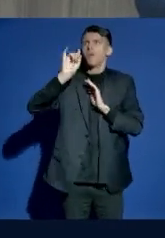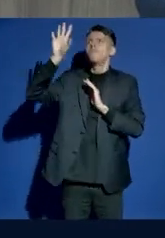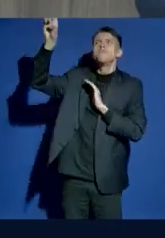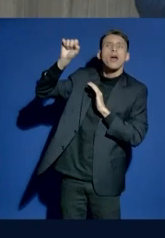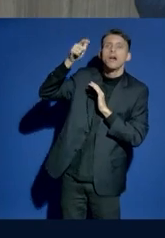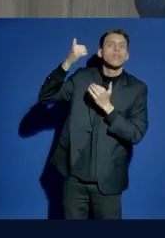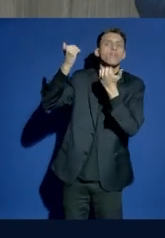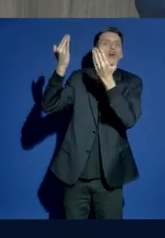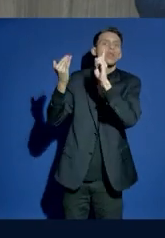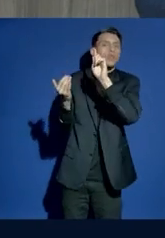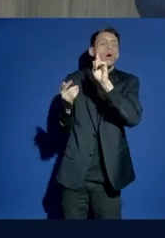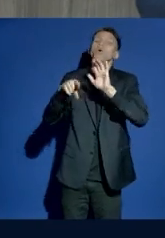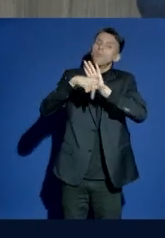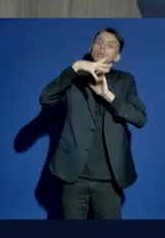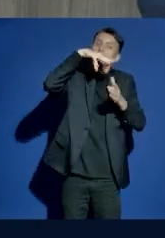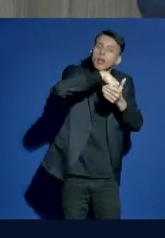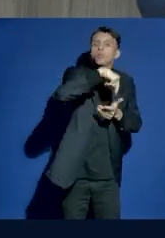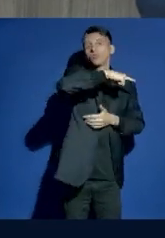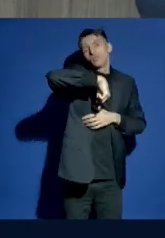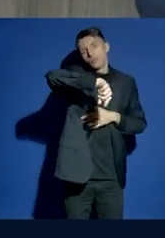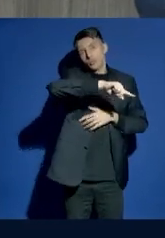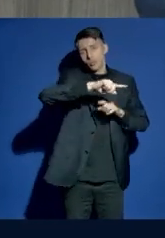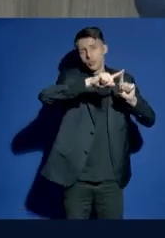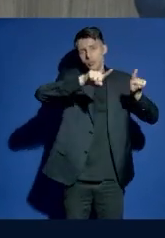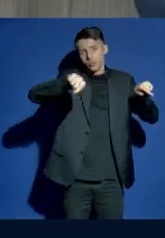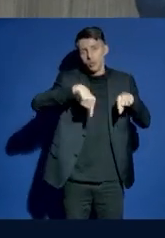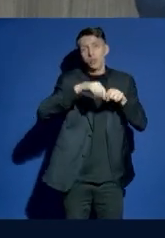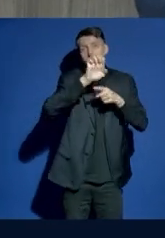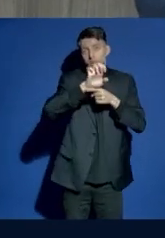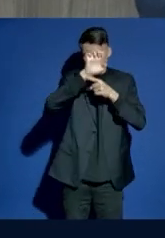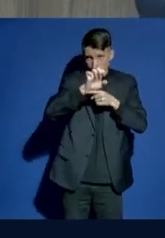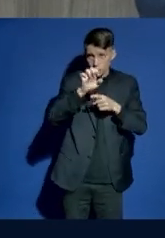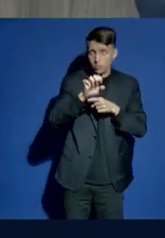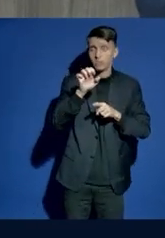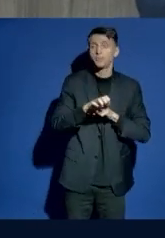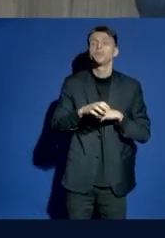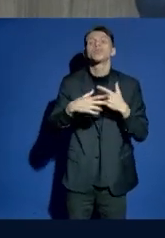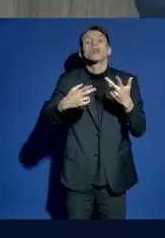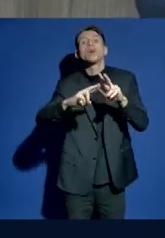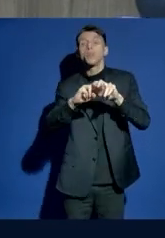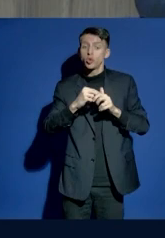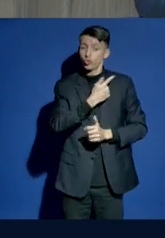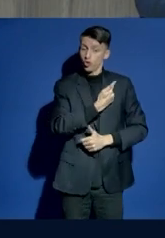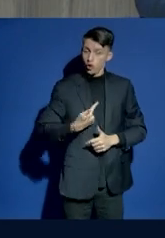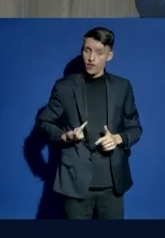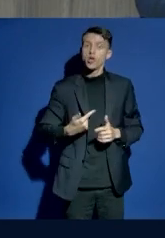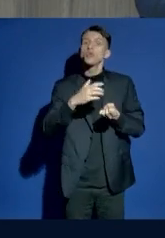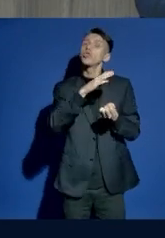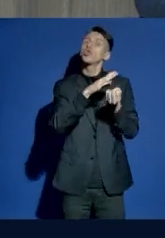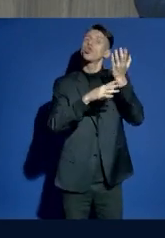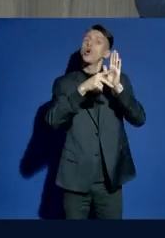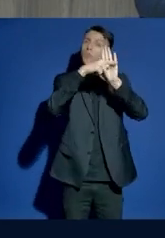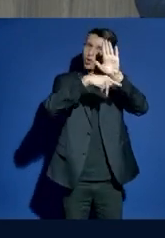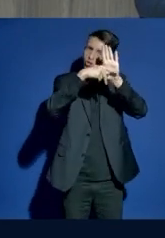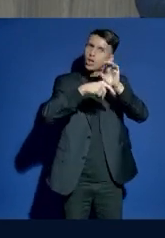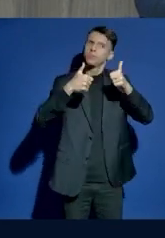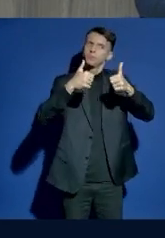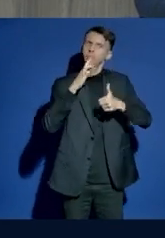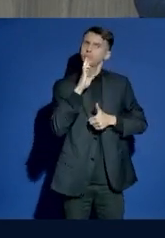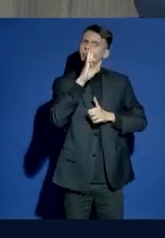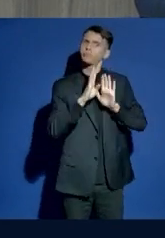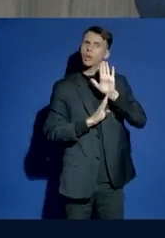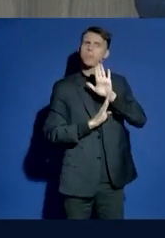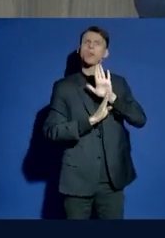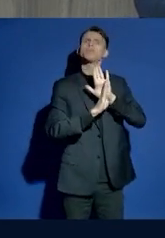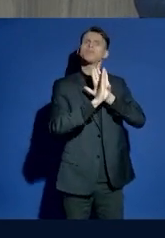etanol hidratado, só o anidro. Então, por isso que o governo do Rio Grande do Sul criou esse programa e já está dando resultado, porque